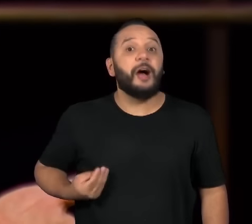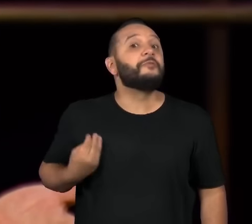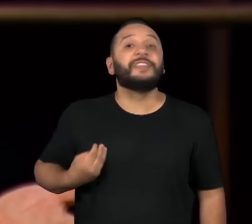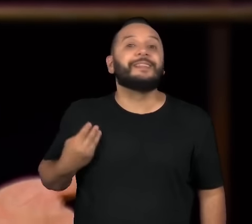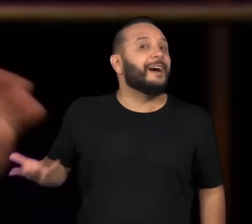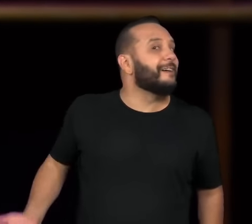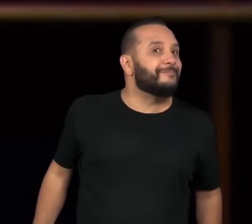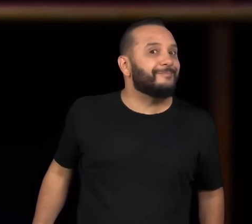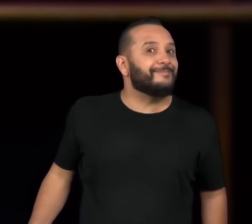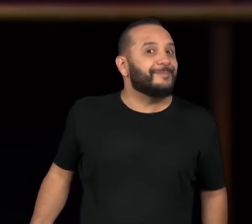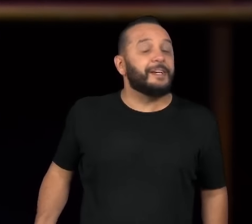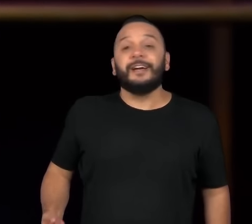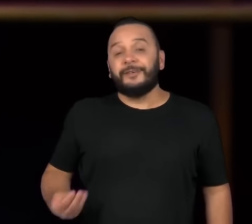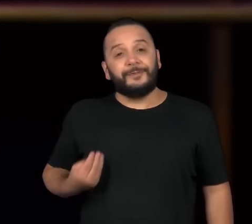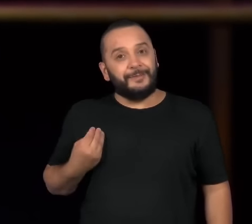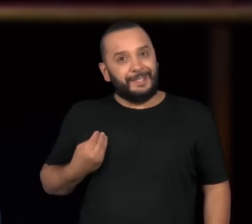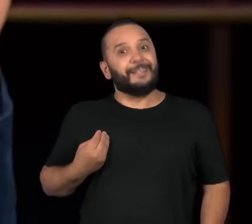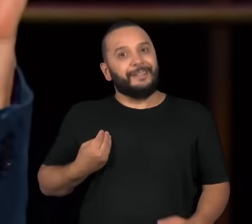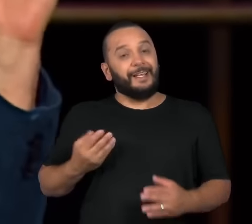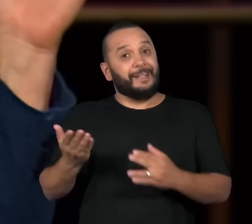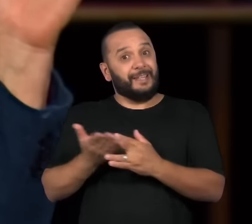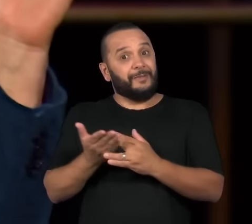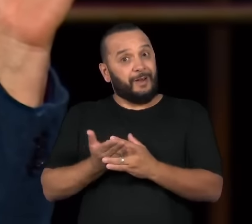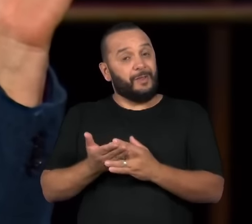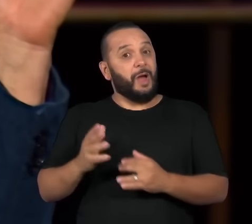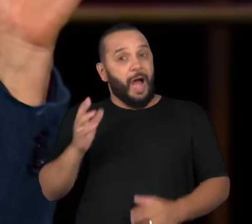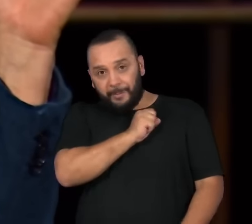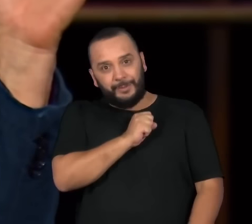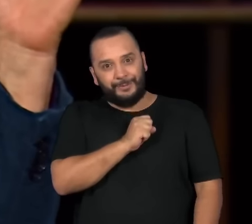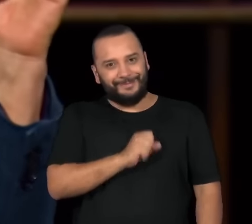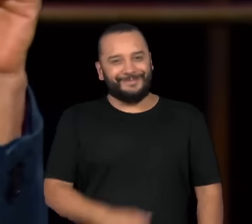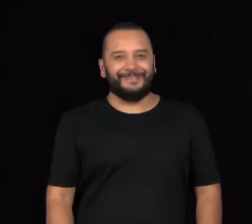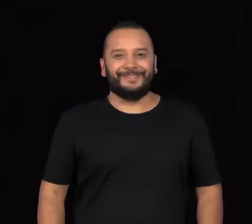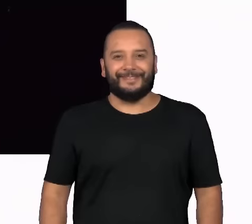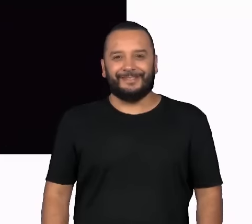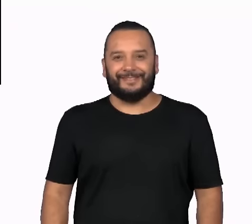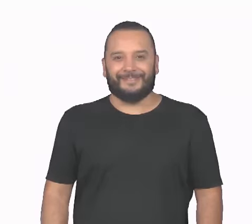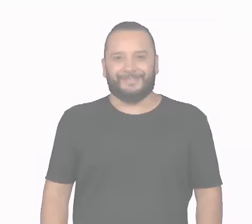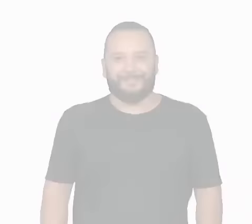vida. Ela e o intervalo passam voando. Até loguinho.